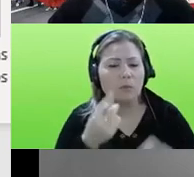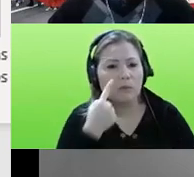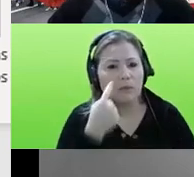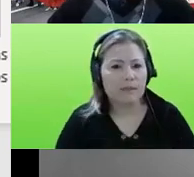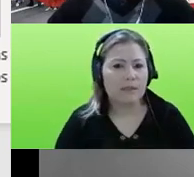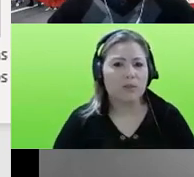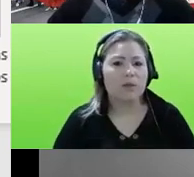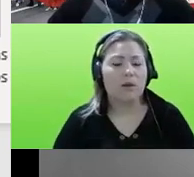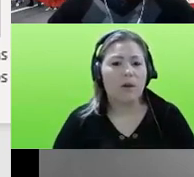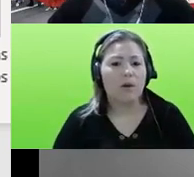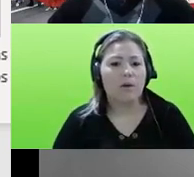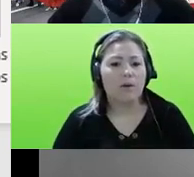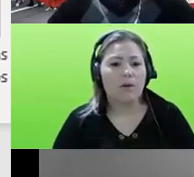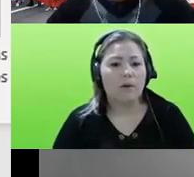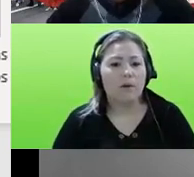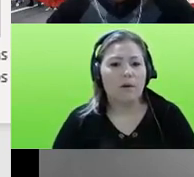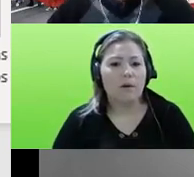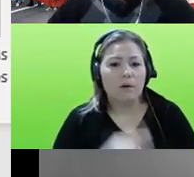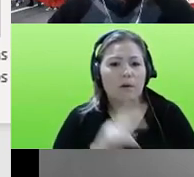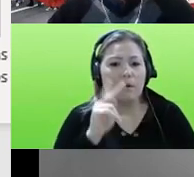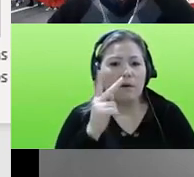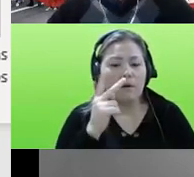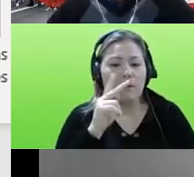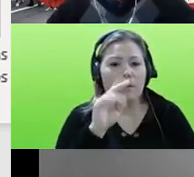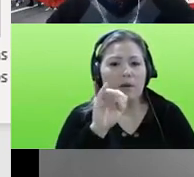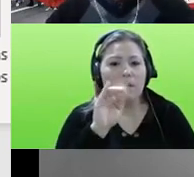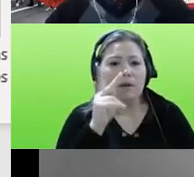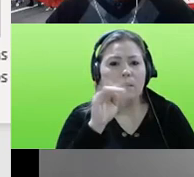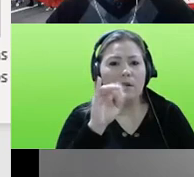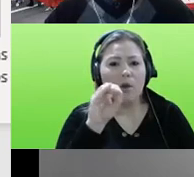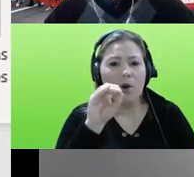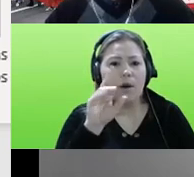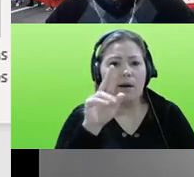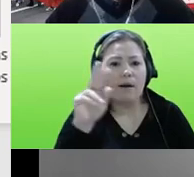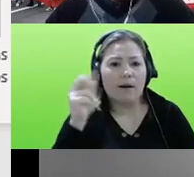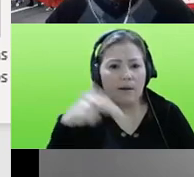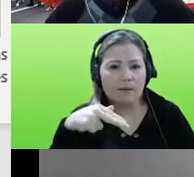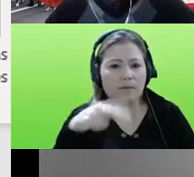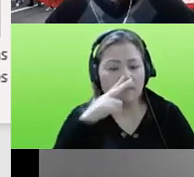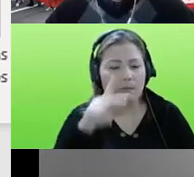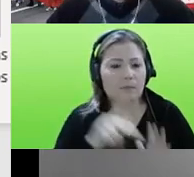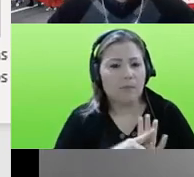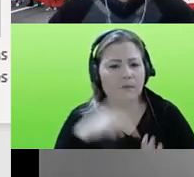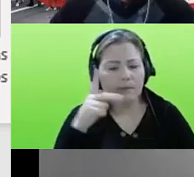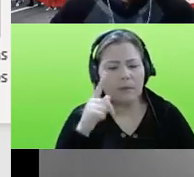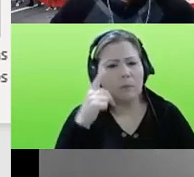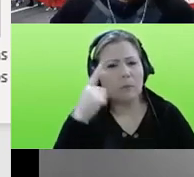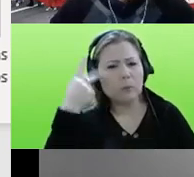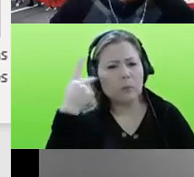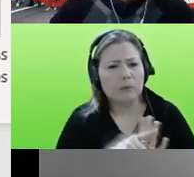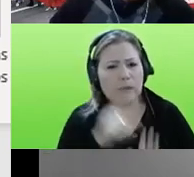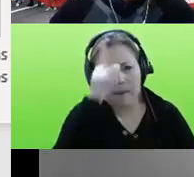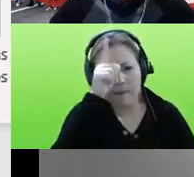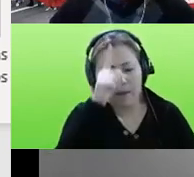com Johann Baptist Metz, que é um grande teólogo político da Alemanha, que inspirou muito a teologia da